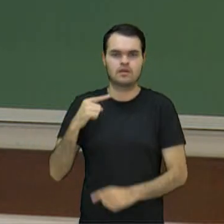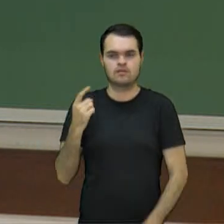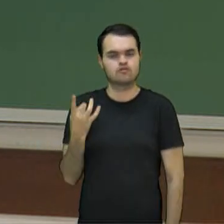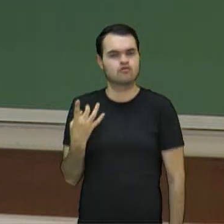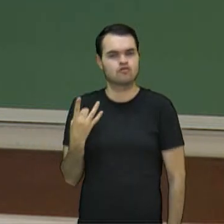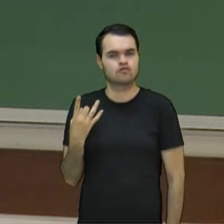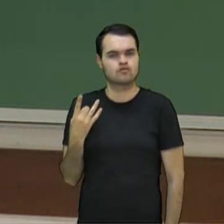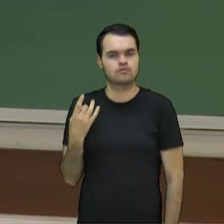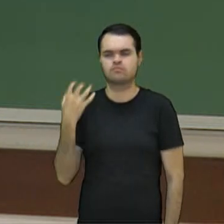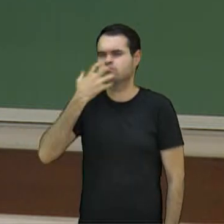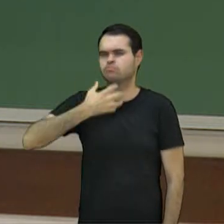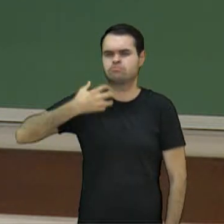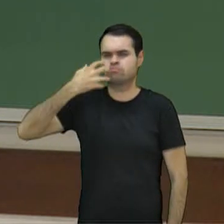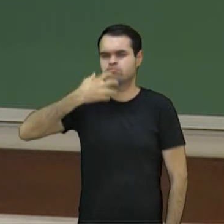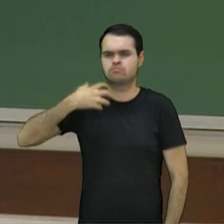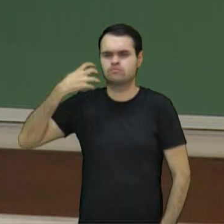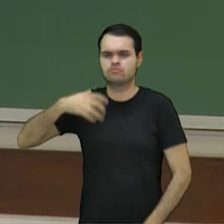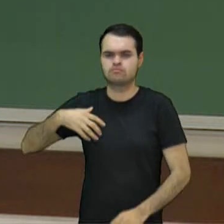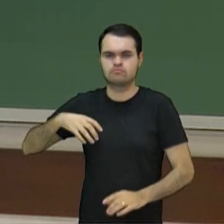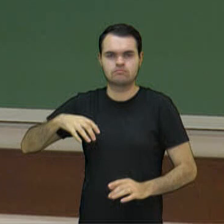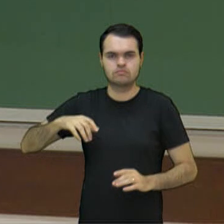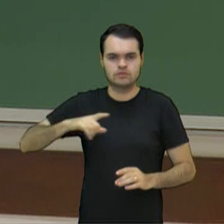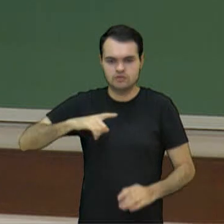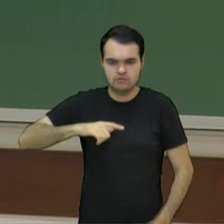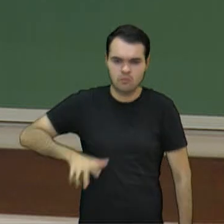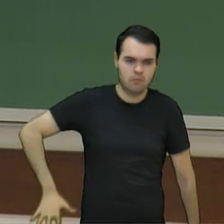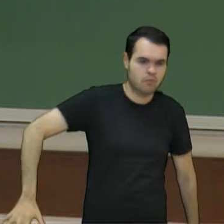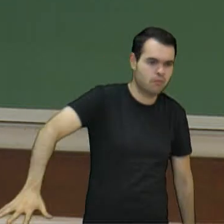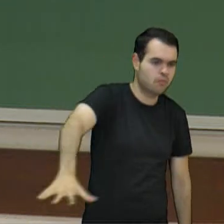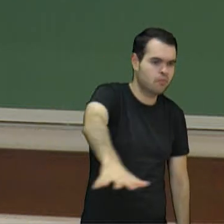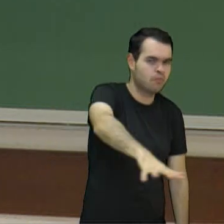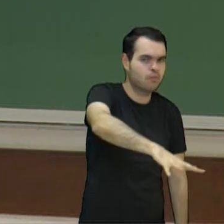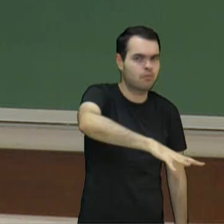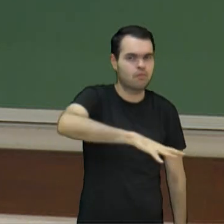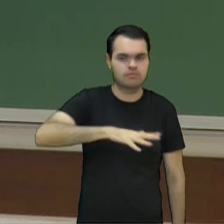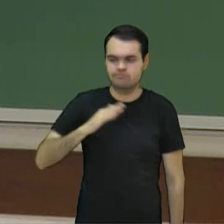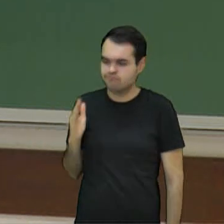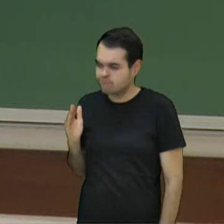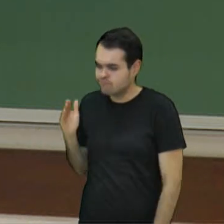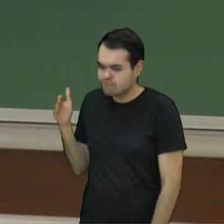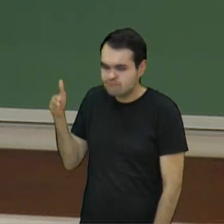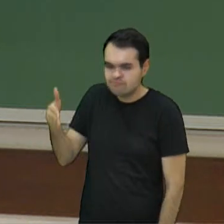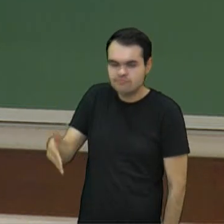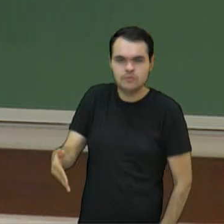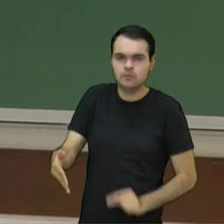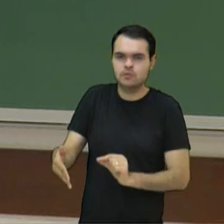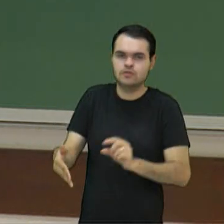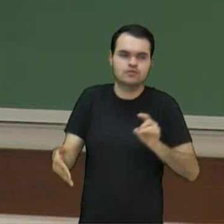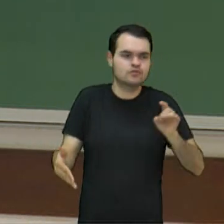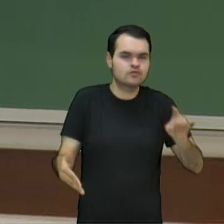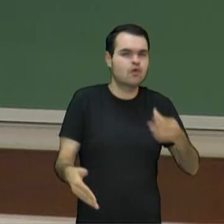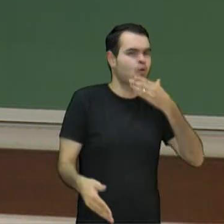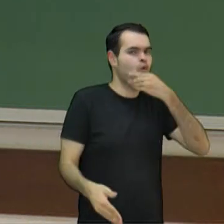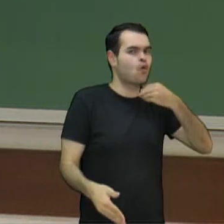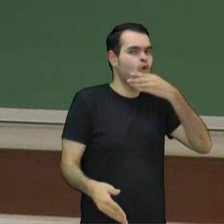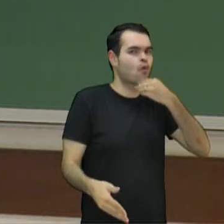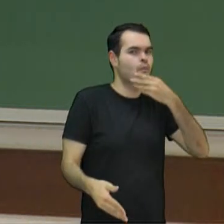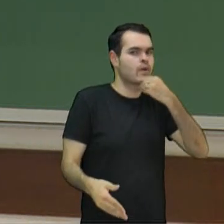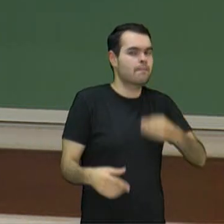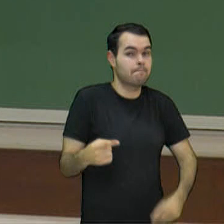e ela dominou um universo, ela participou de um universo que até então era dominado só por homens,